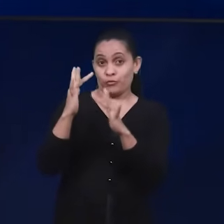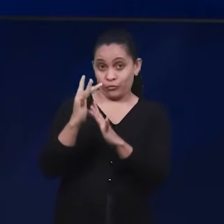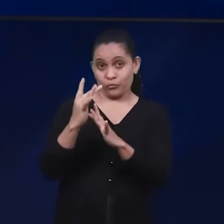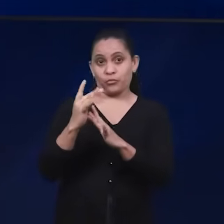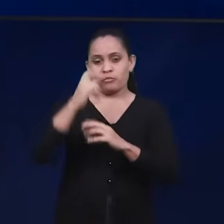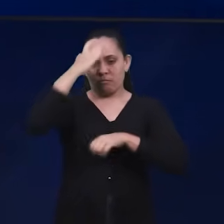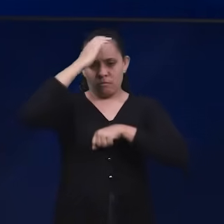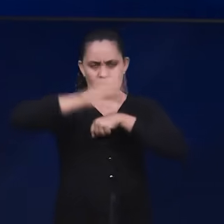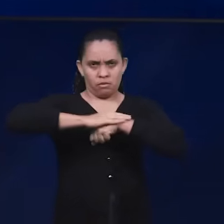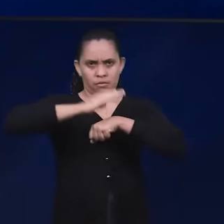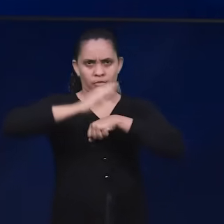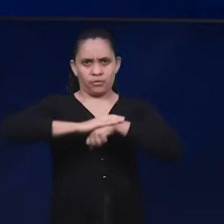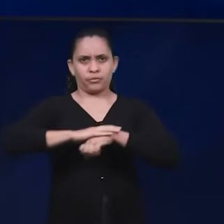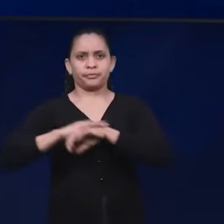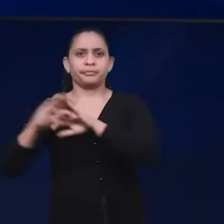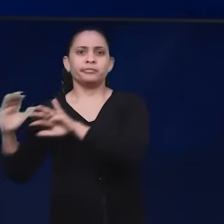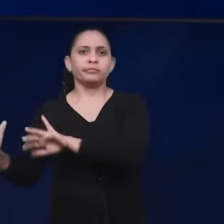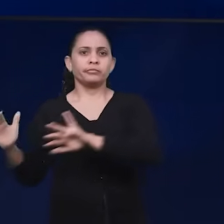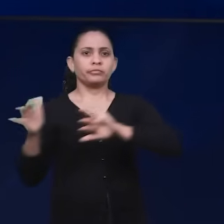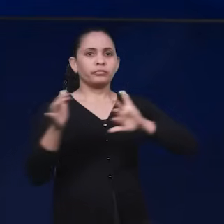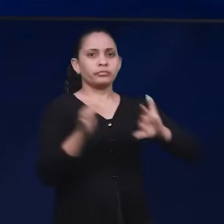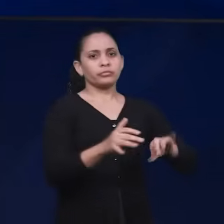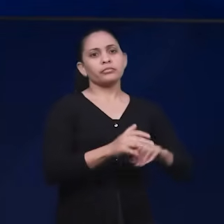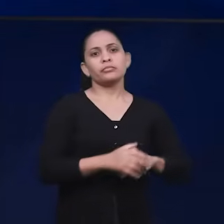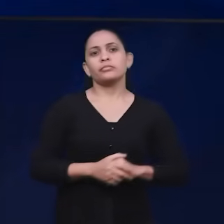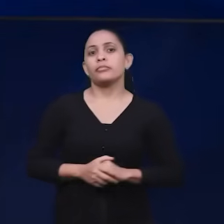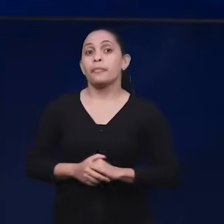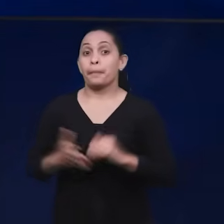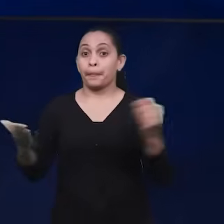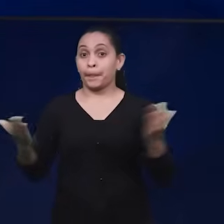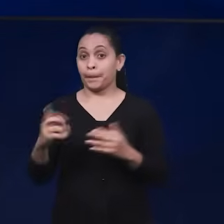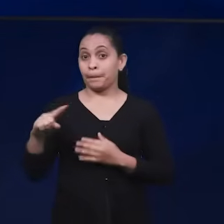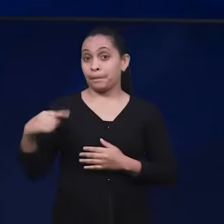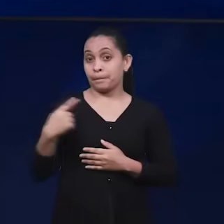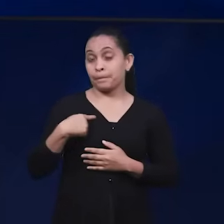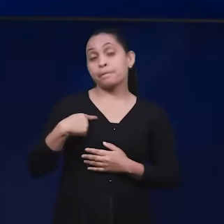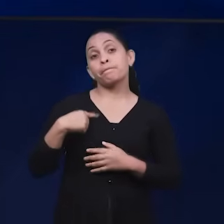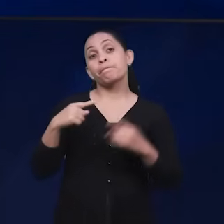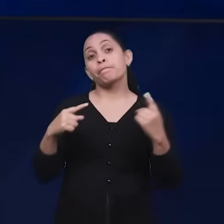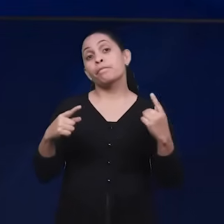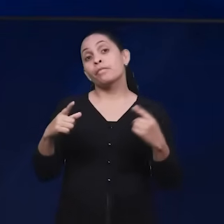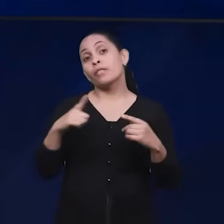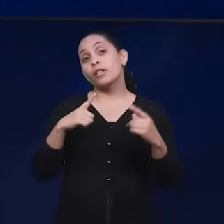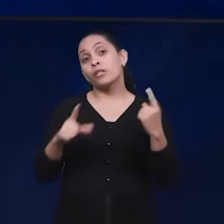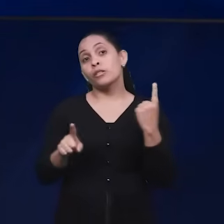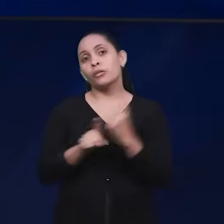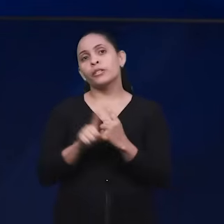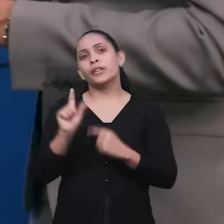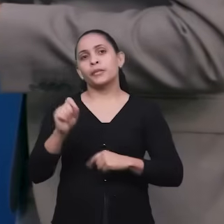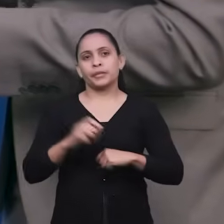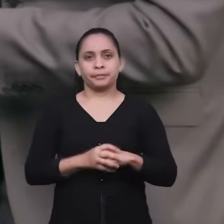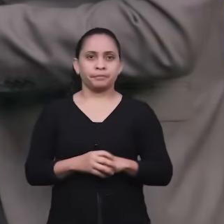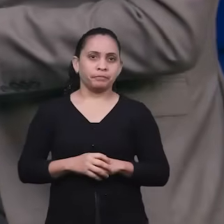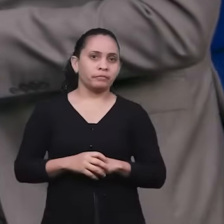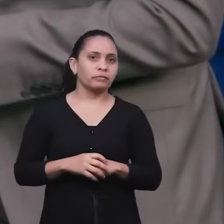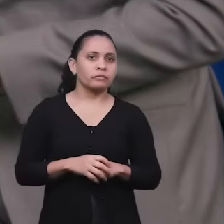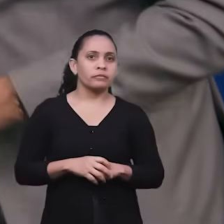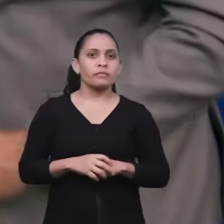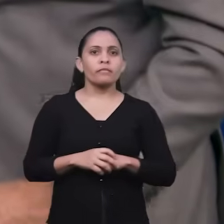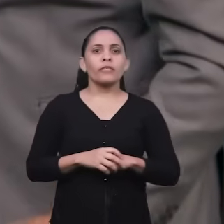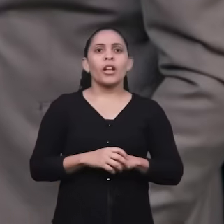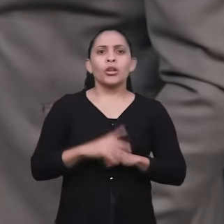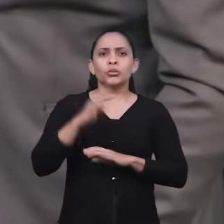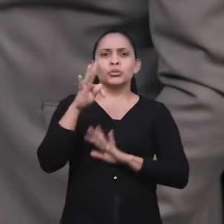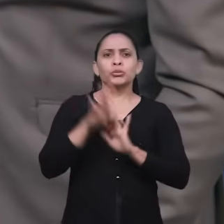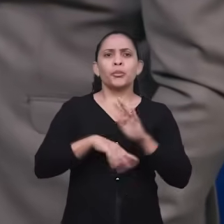como o Eu Sou. Agora vamos encontrar aqui Moisés.